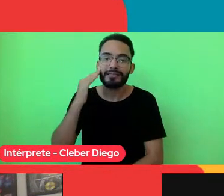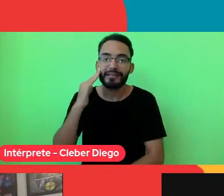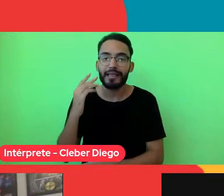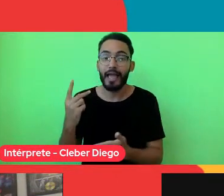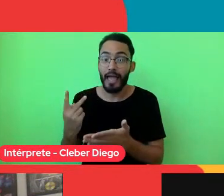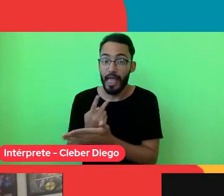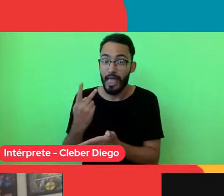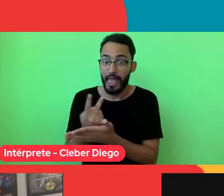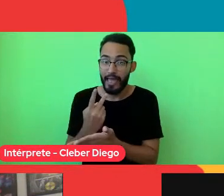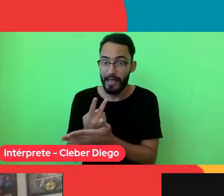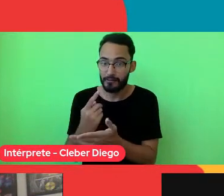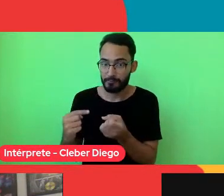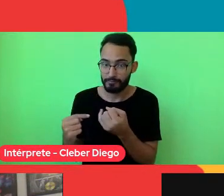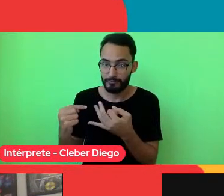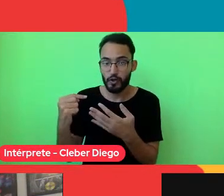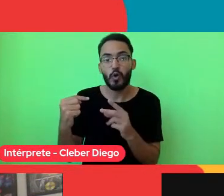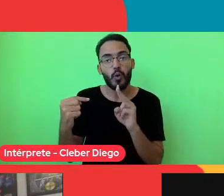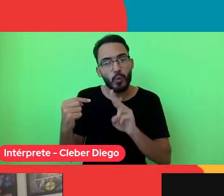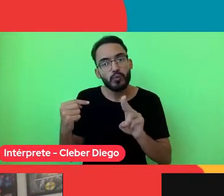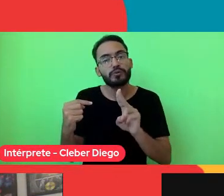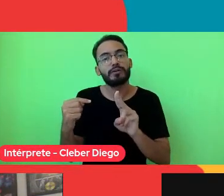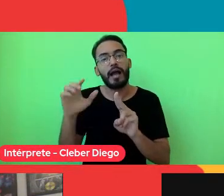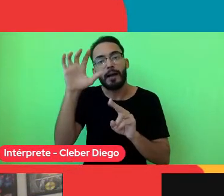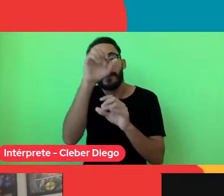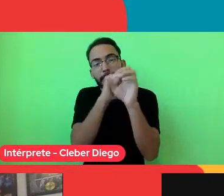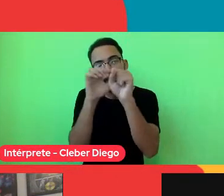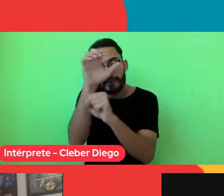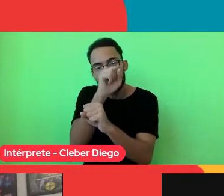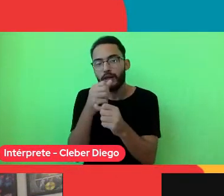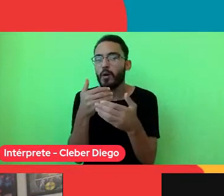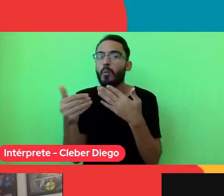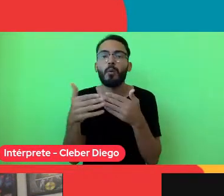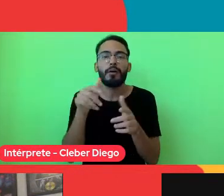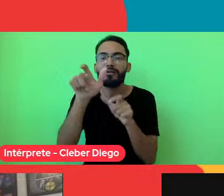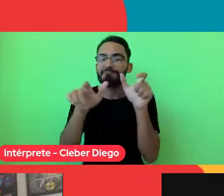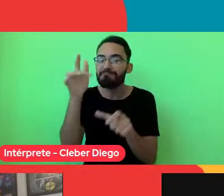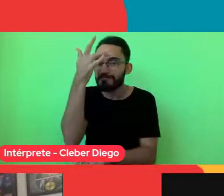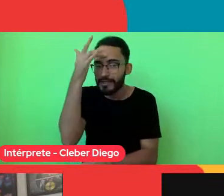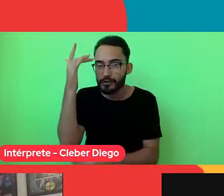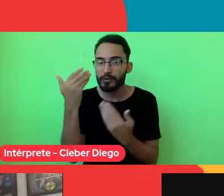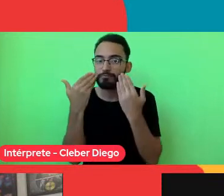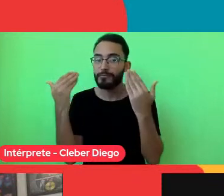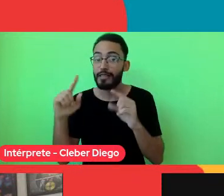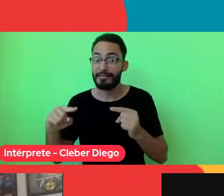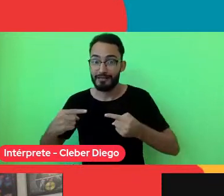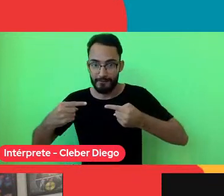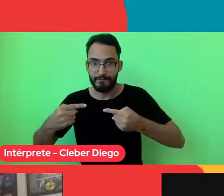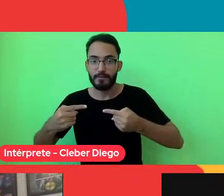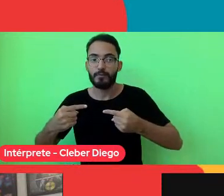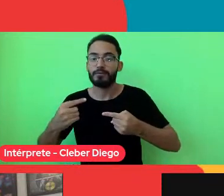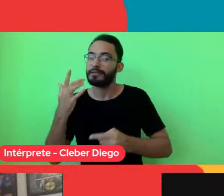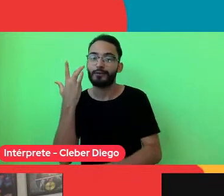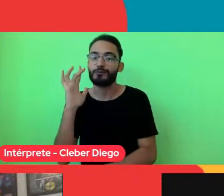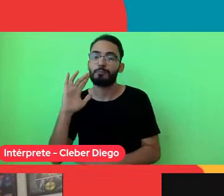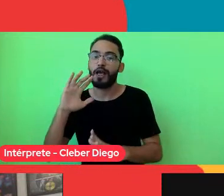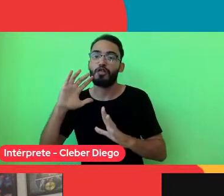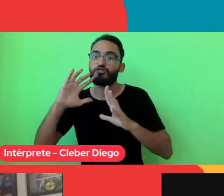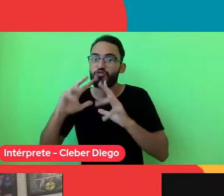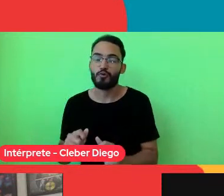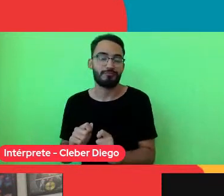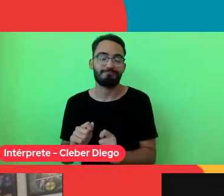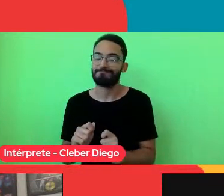erros e usar isso como aprendizado. Acho que qualquer pessoa que seja exposta a um desafio, ela não vai saber tudo, ela vai